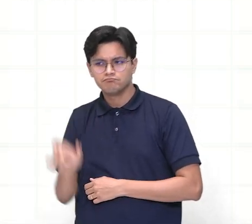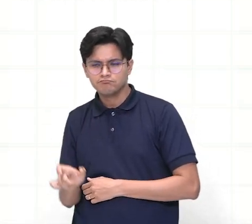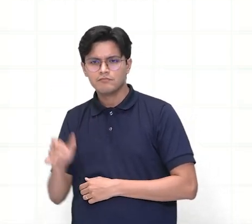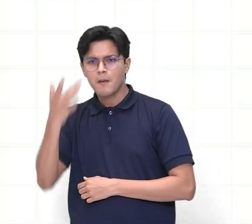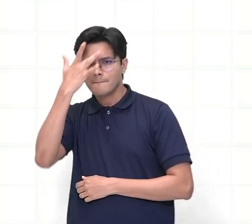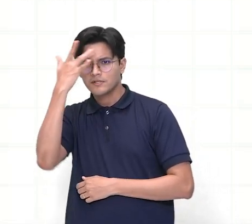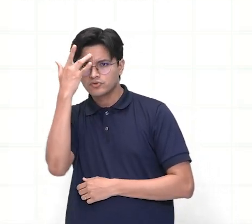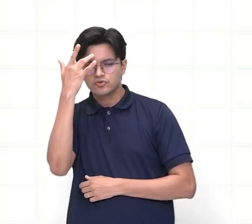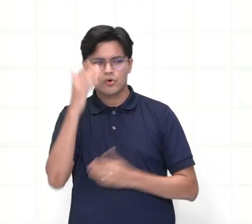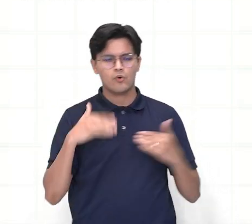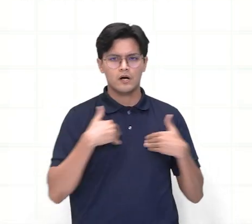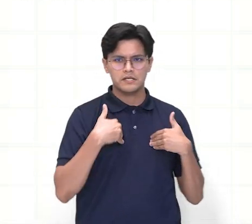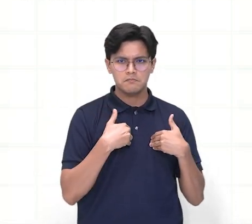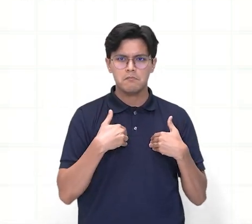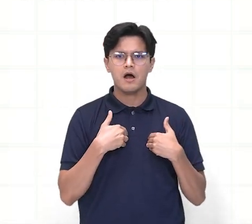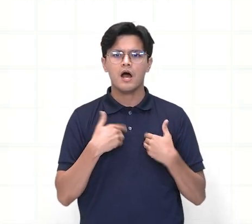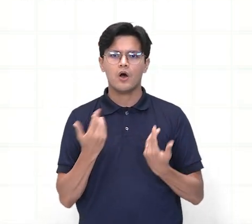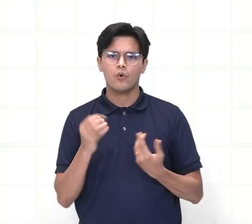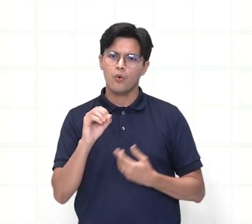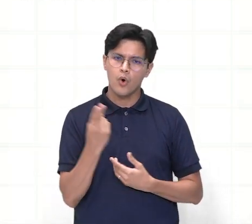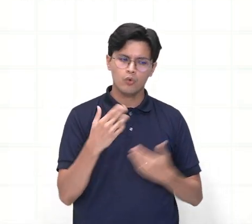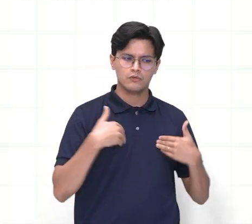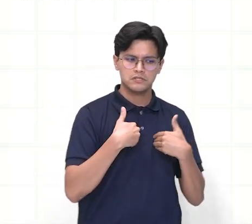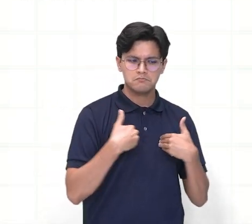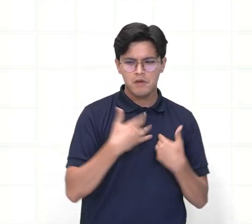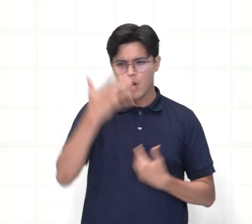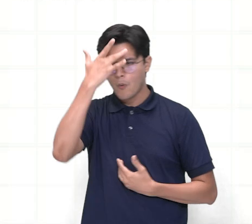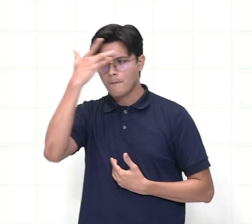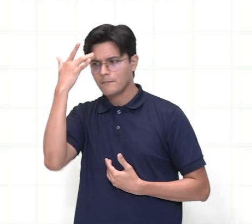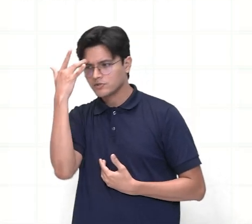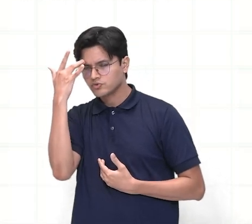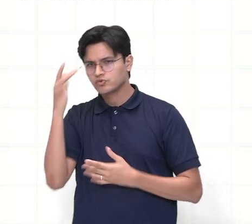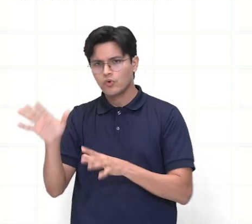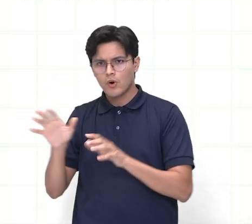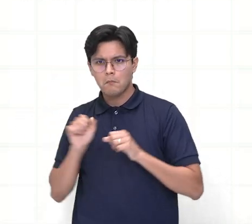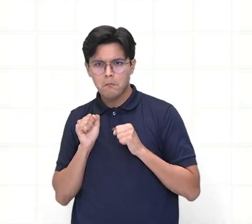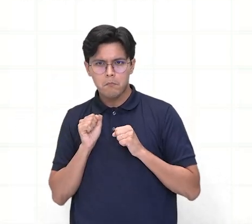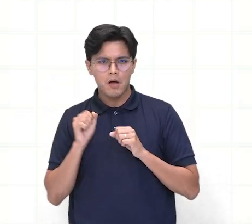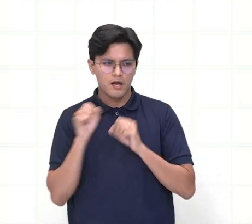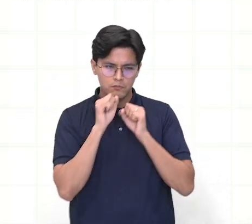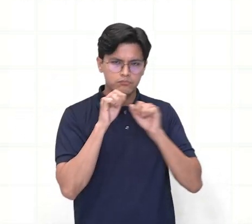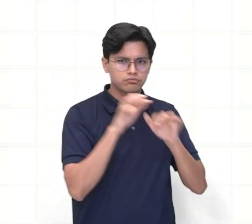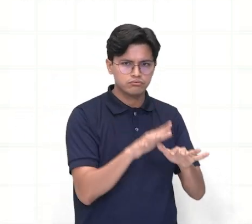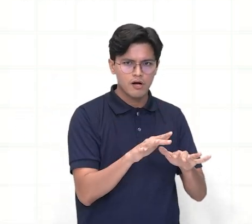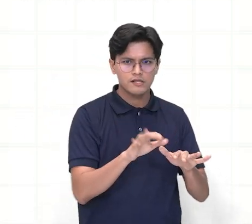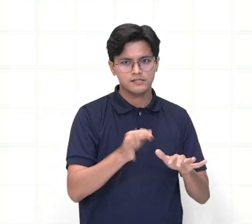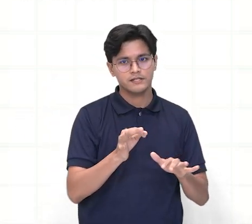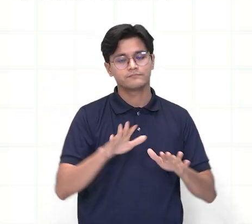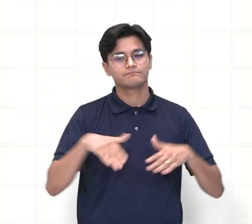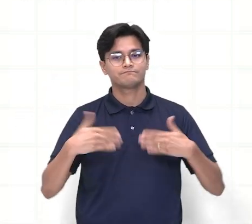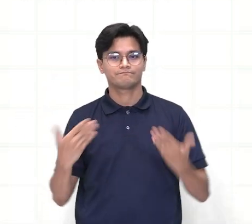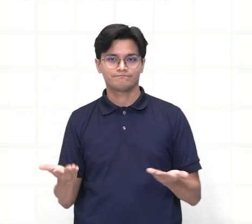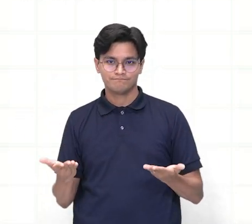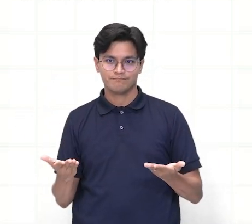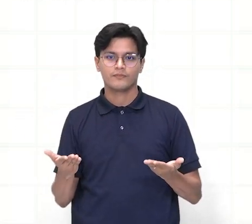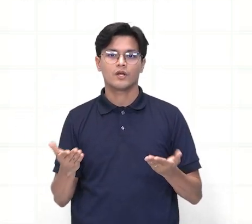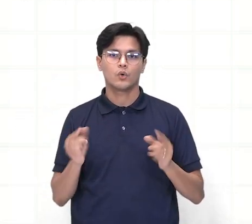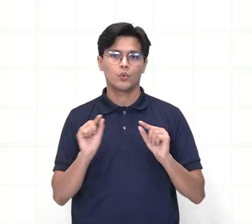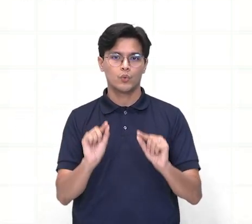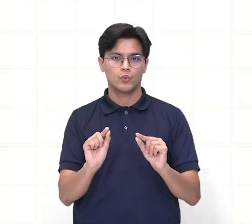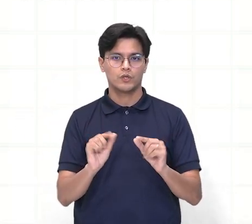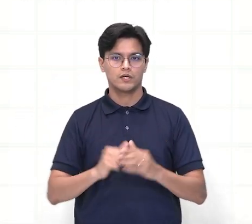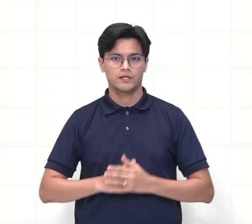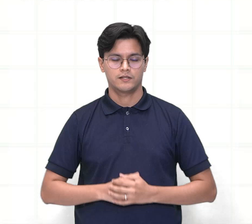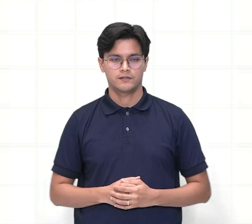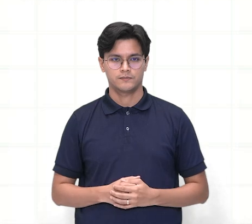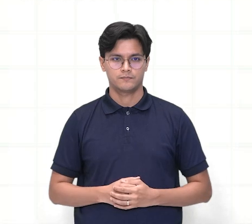Então, precisamos ter esse conhecimento, certo? Professora, e quem determina o